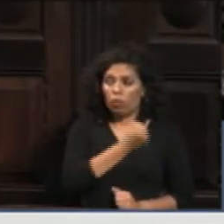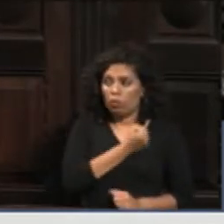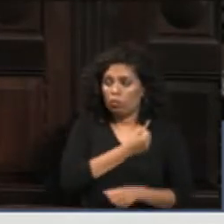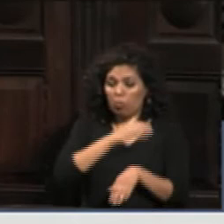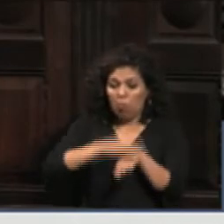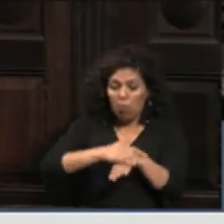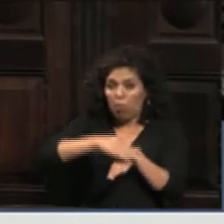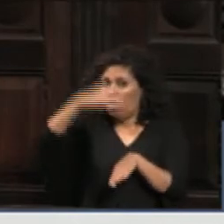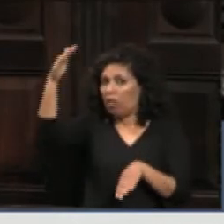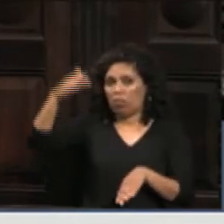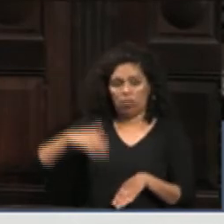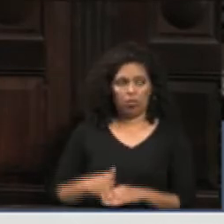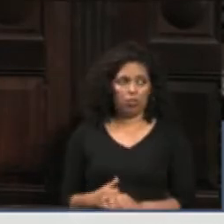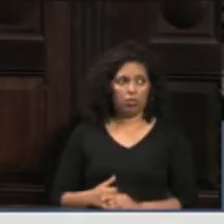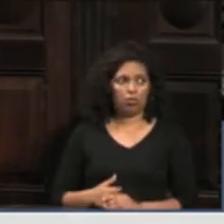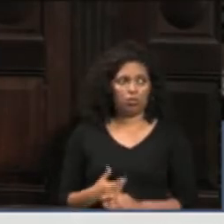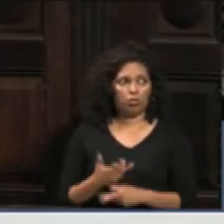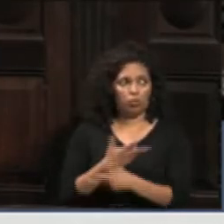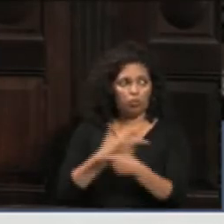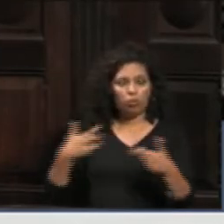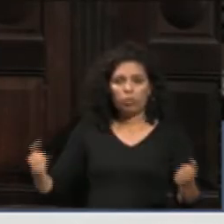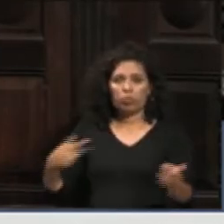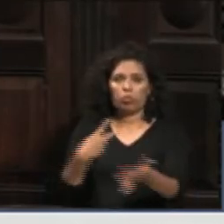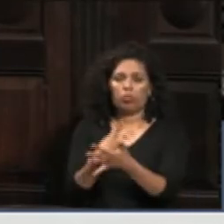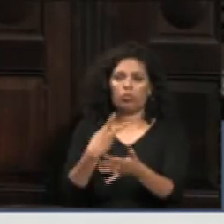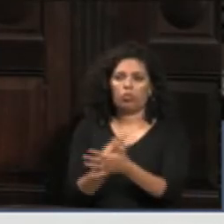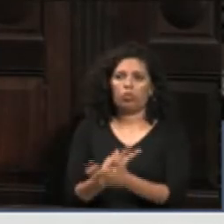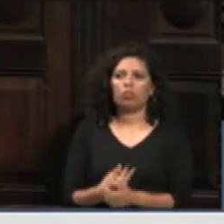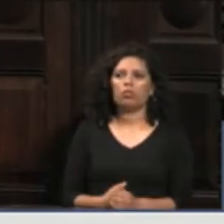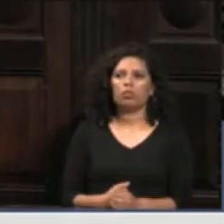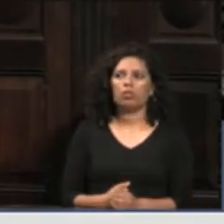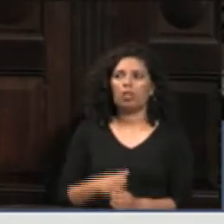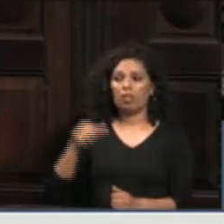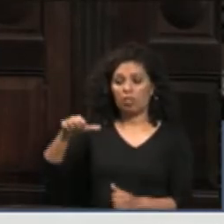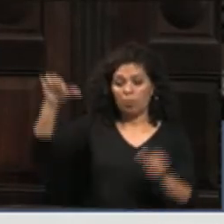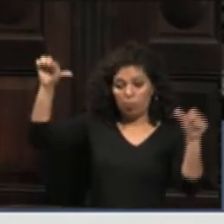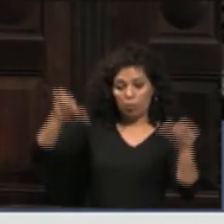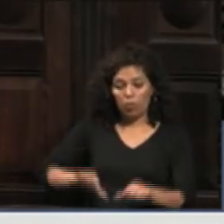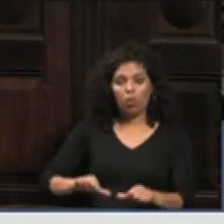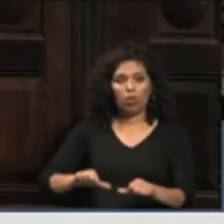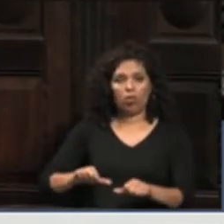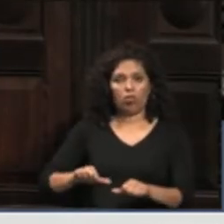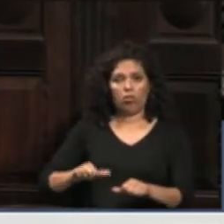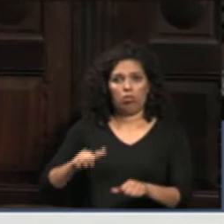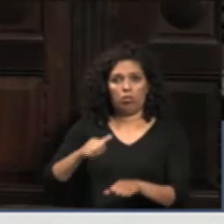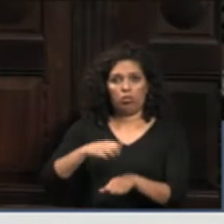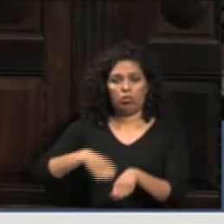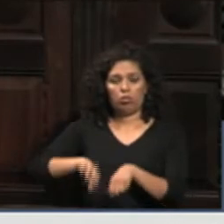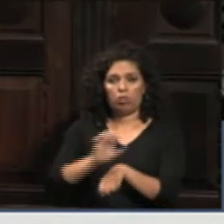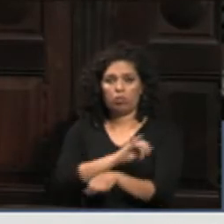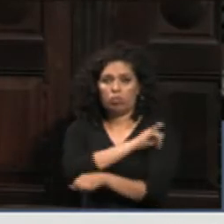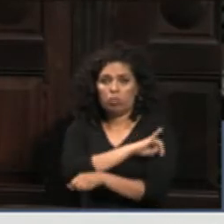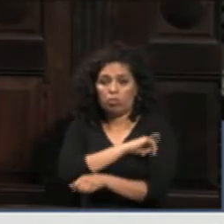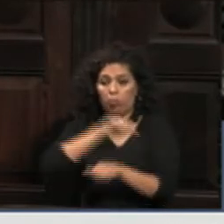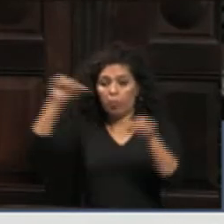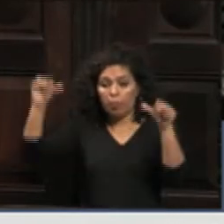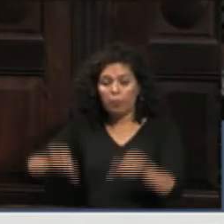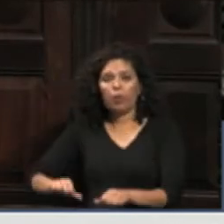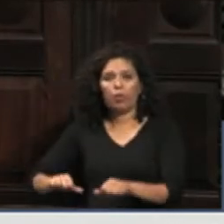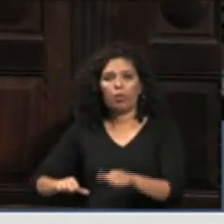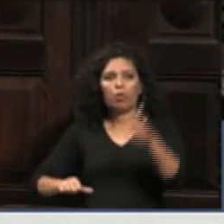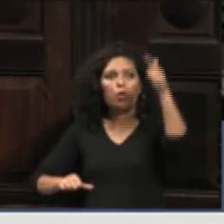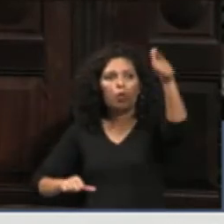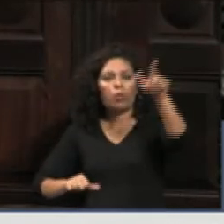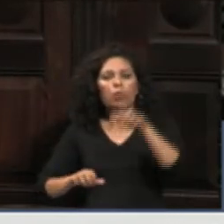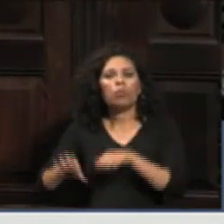maiores em termos proporcionais em relação a outros estados da nacionalidade. É lamentável isso